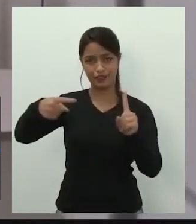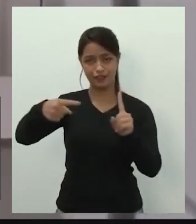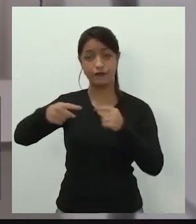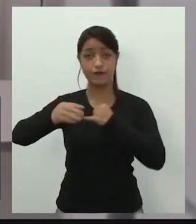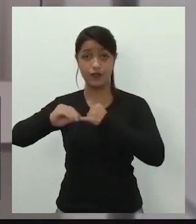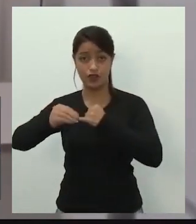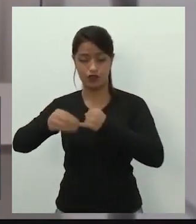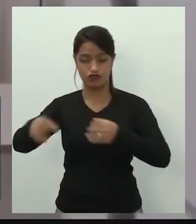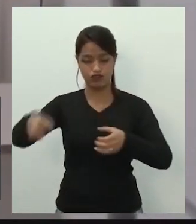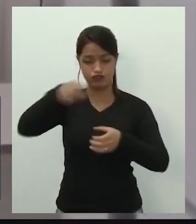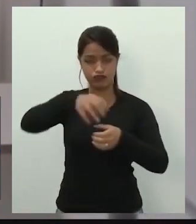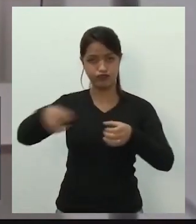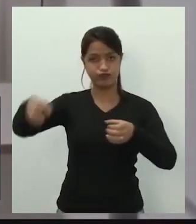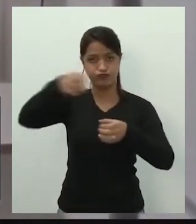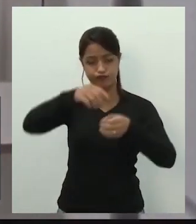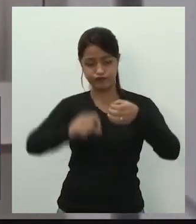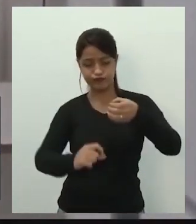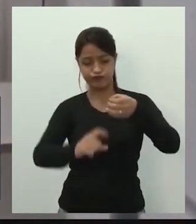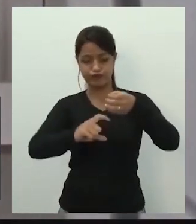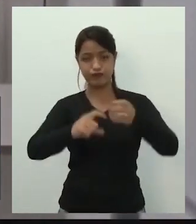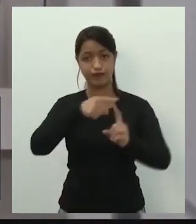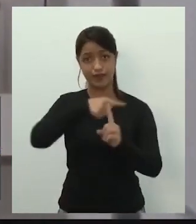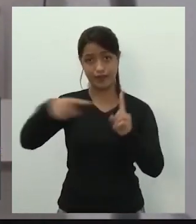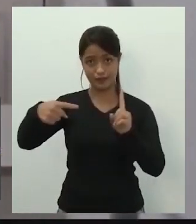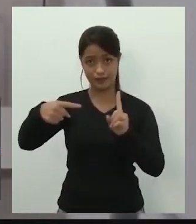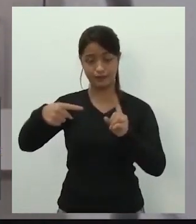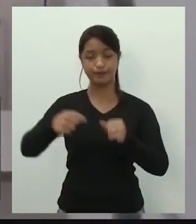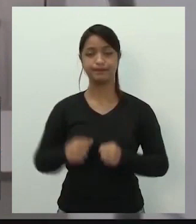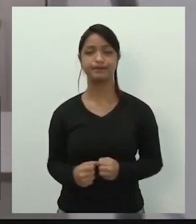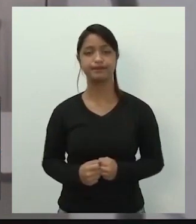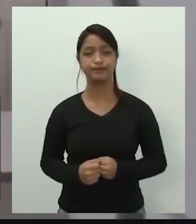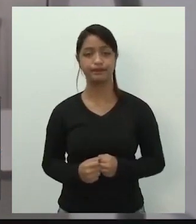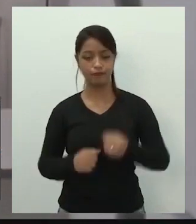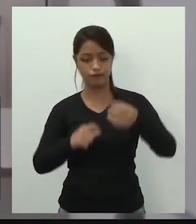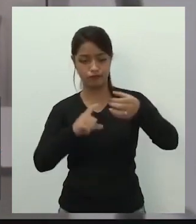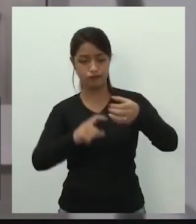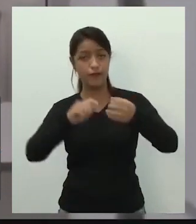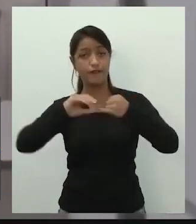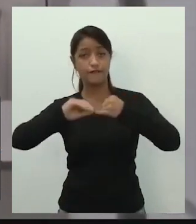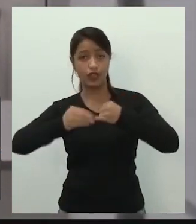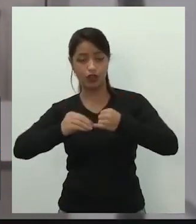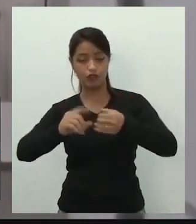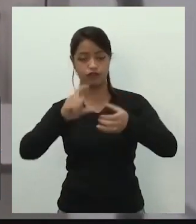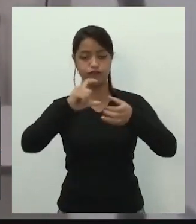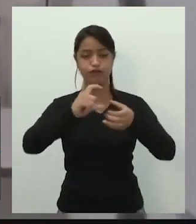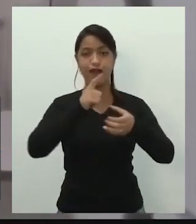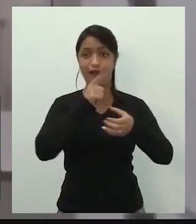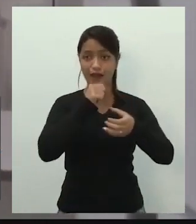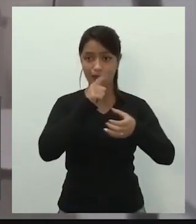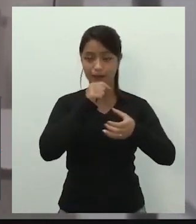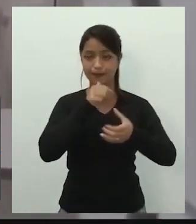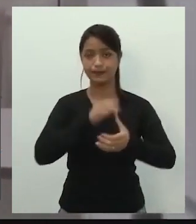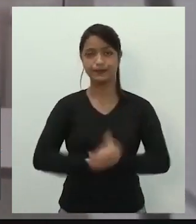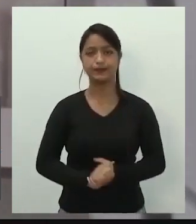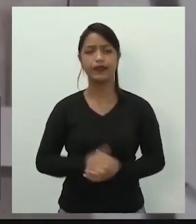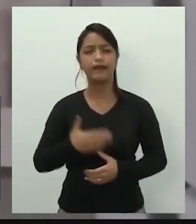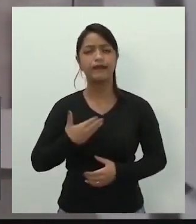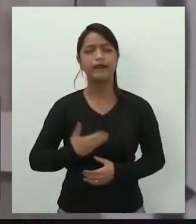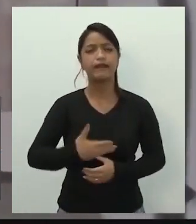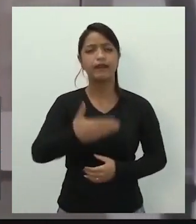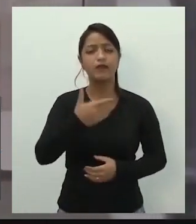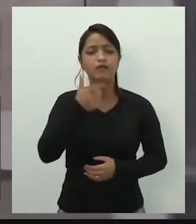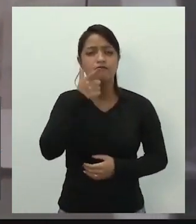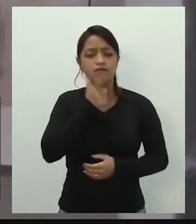preto, metade do tamanho do copo, em feijão preto e a outra metade é água. O extrato vai ser obtido a